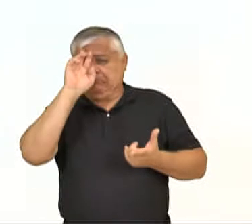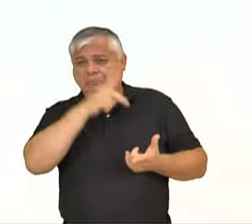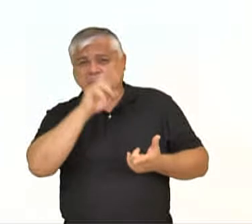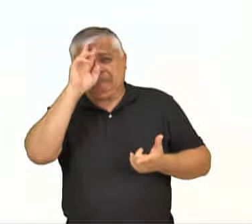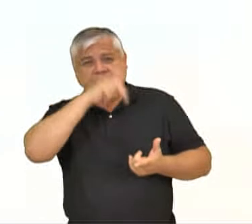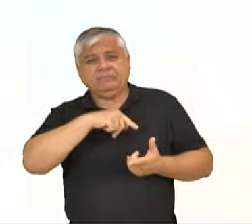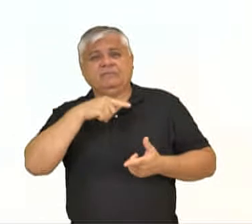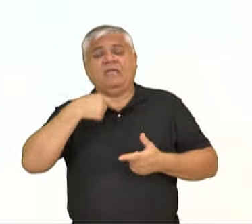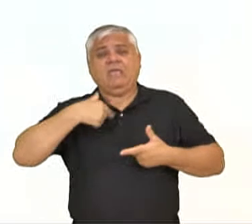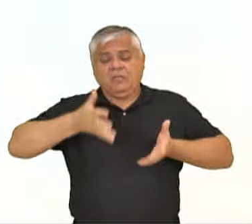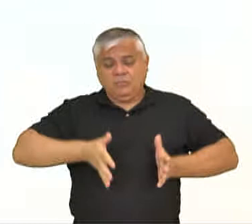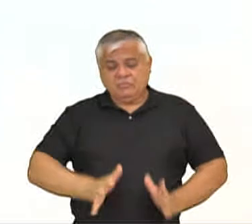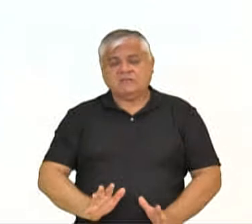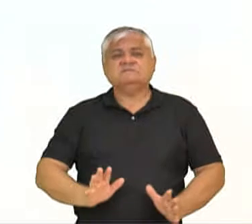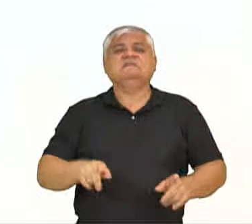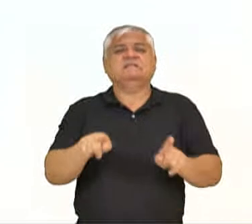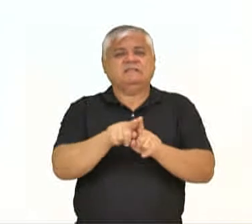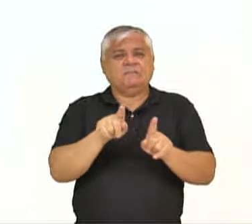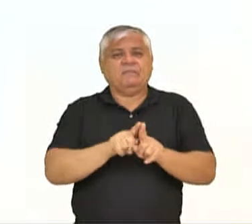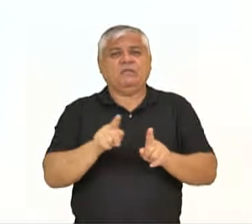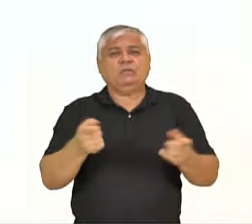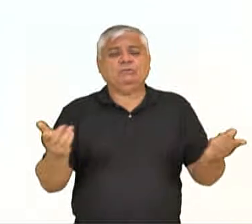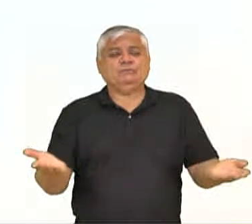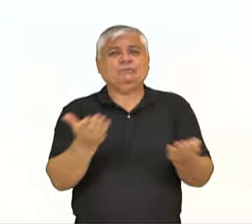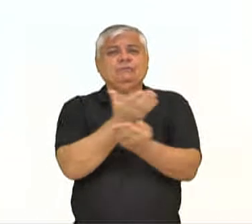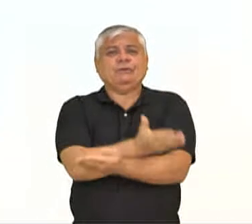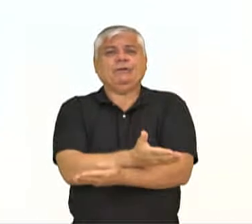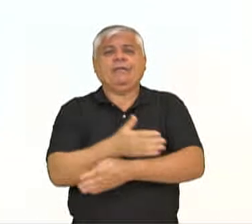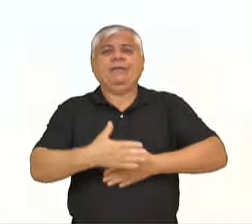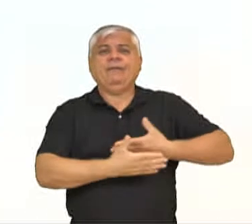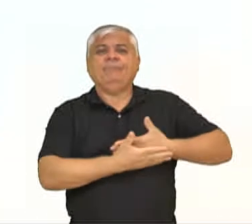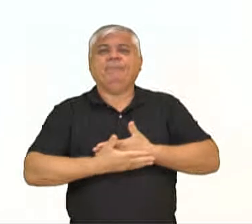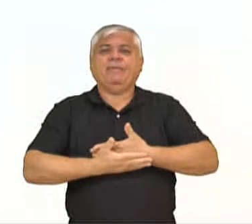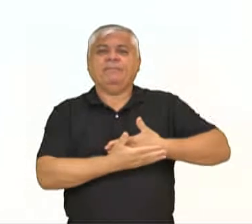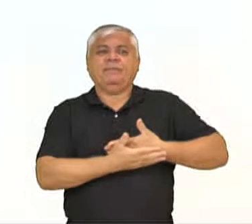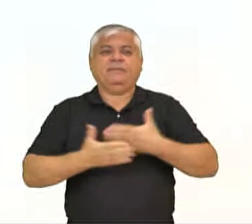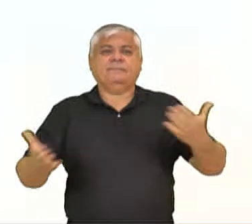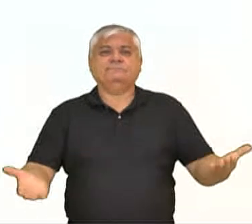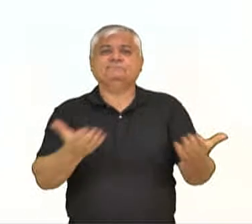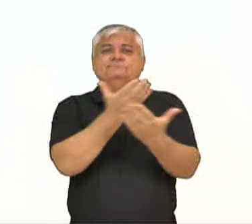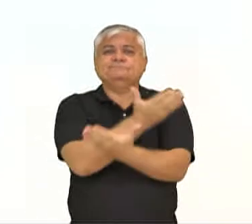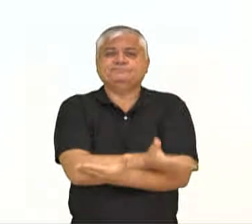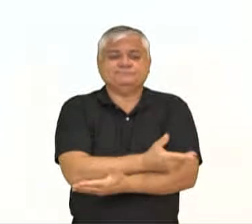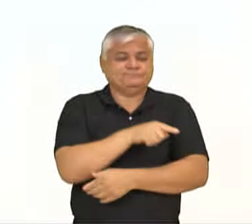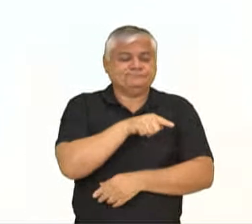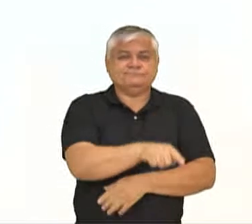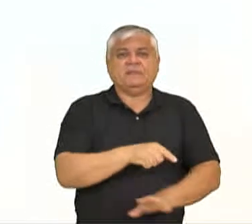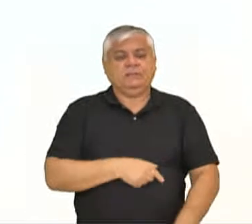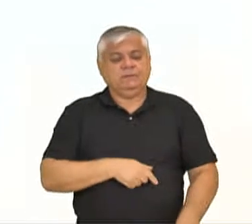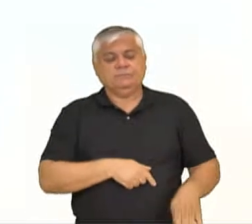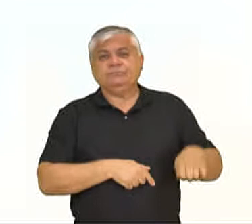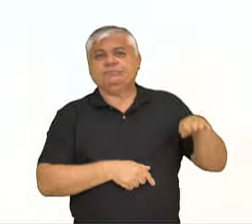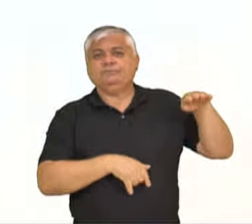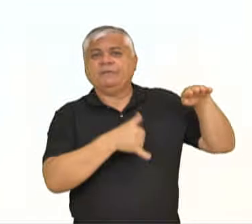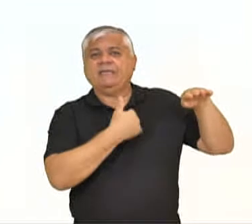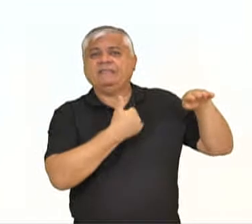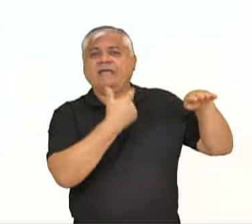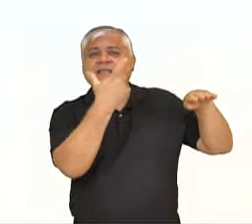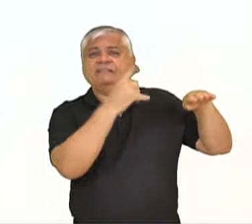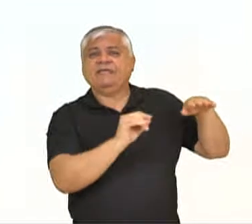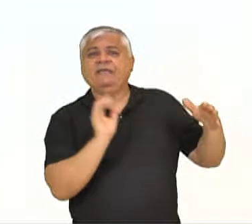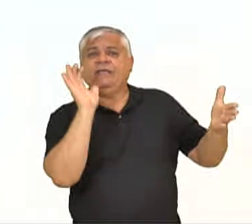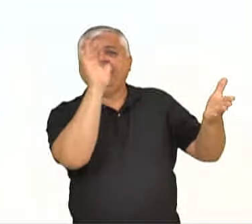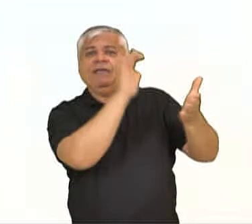seu nascimento. Houve uma troca de bebês no berçário e ele foi criado até os 10 anos por um casal